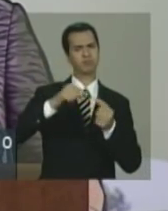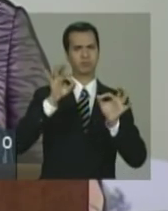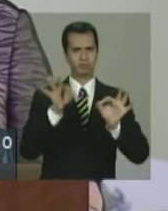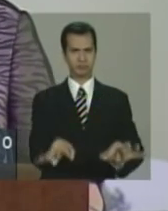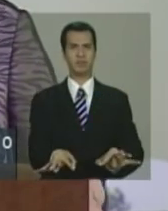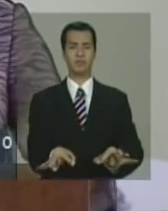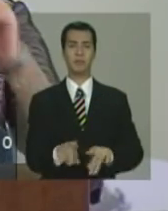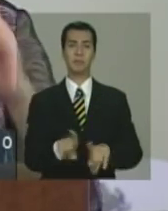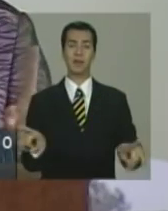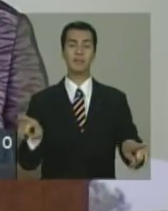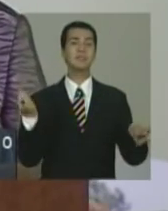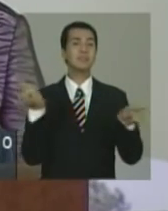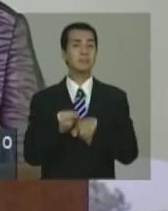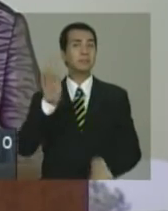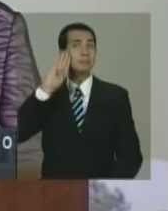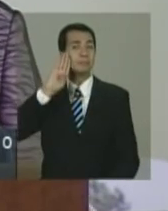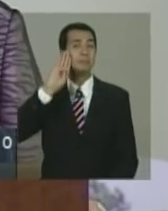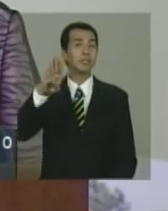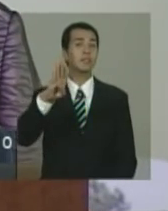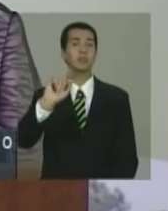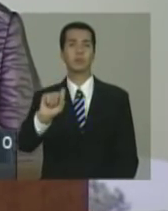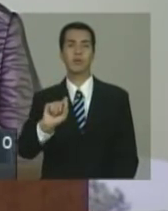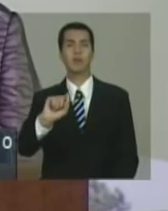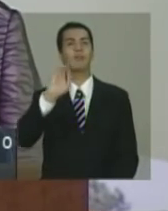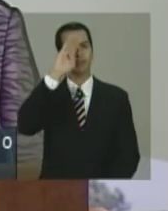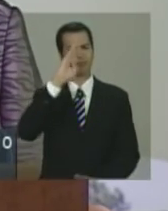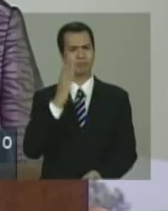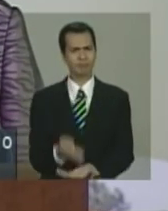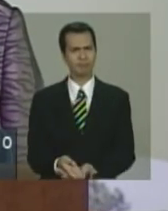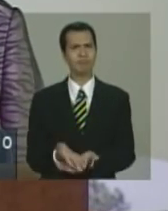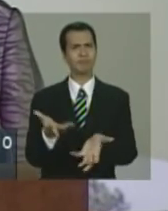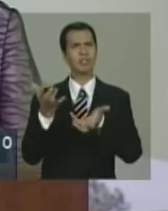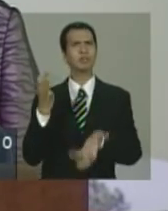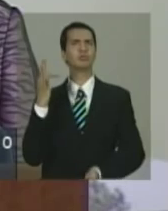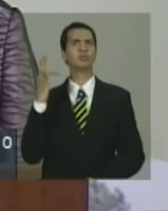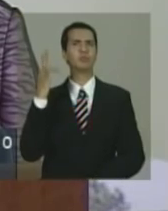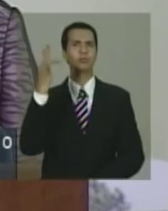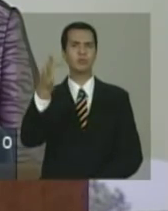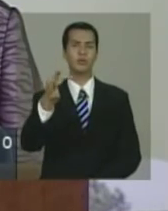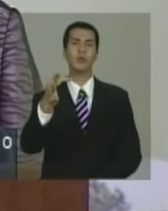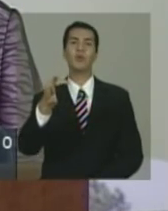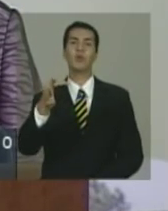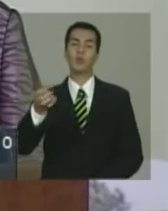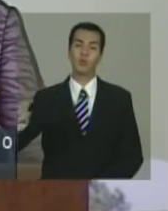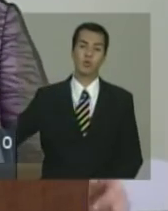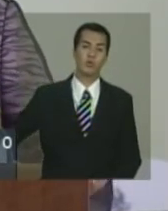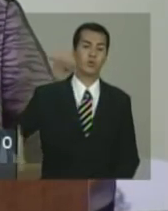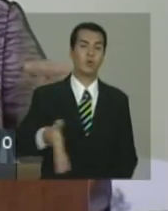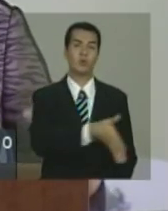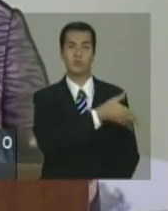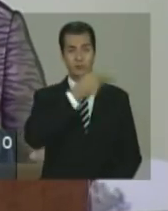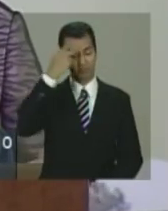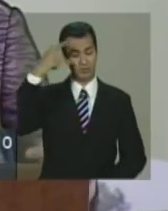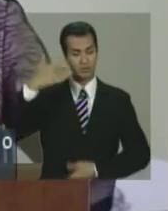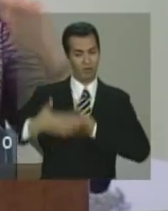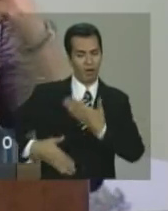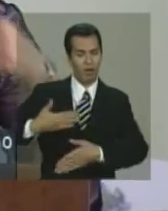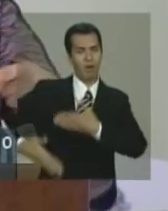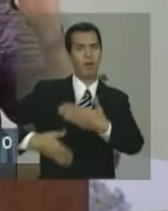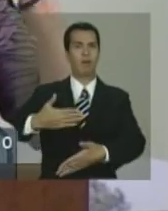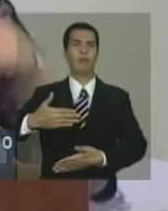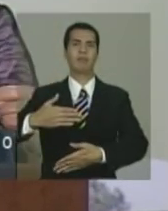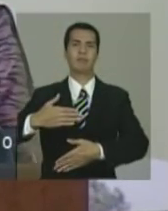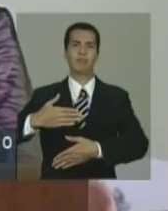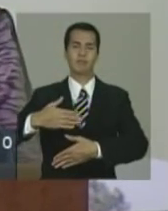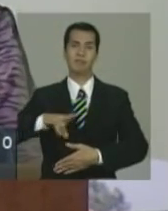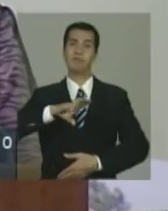Mas nós estamos, sobretudo, apostando que uma outra geração vai também